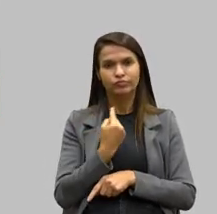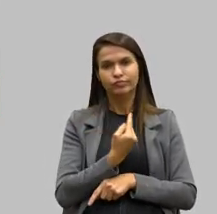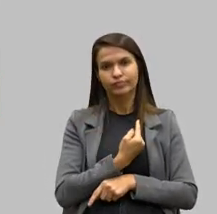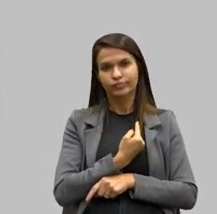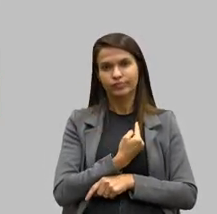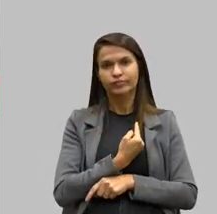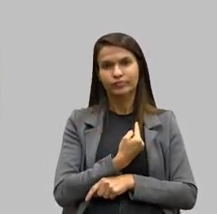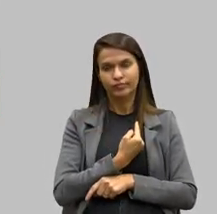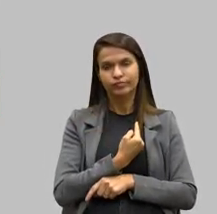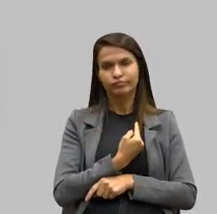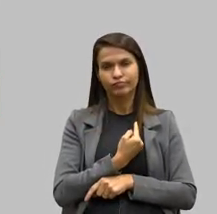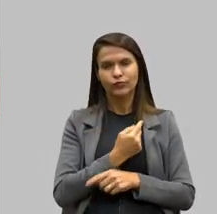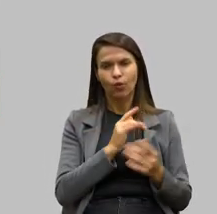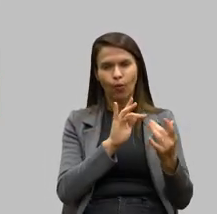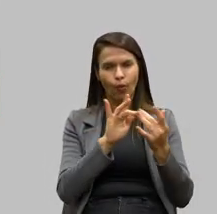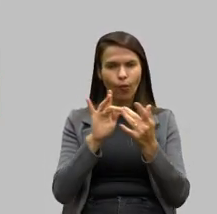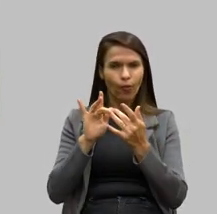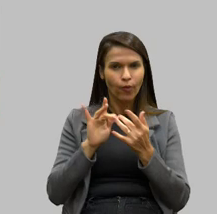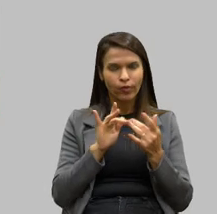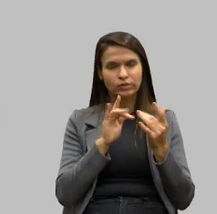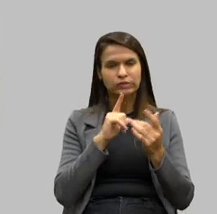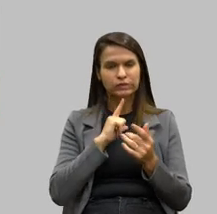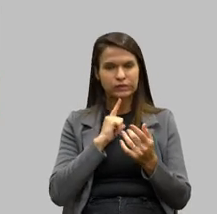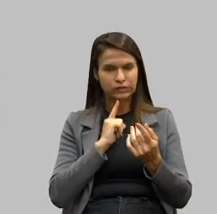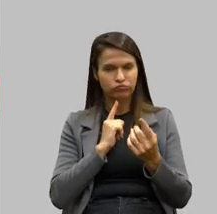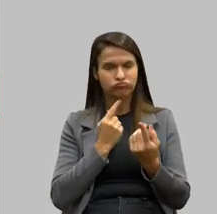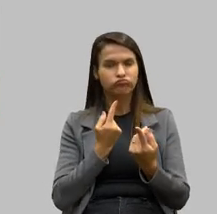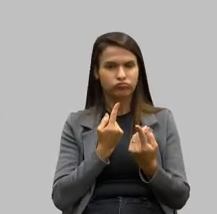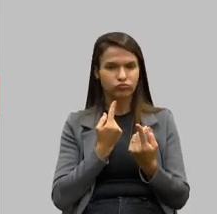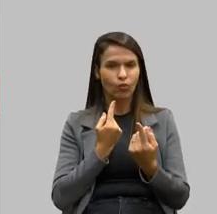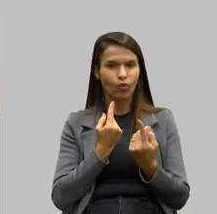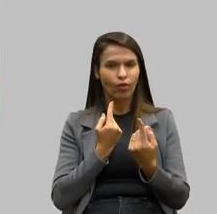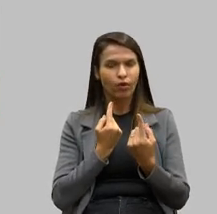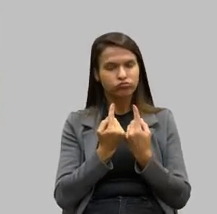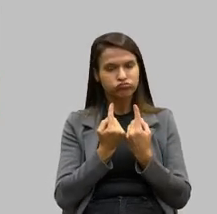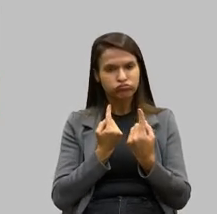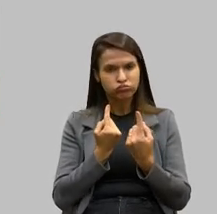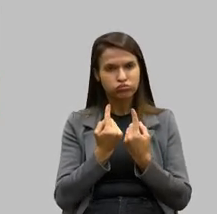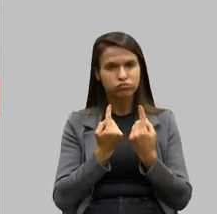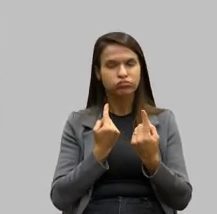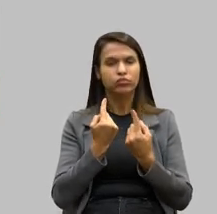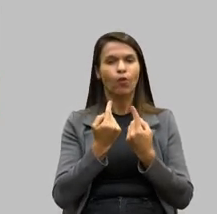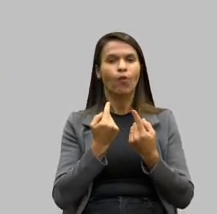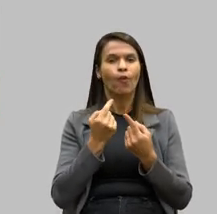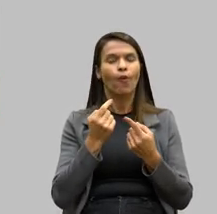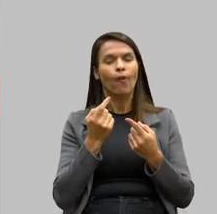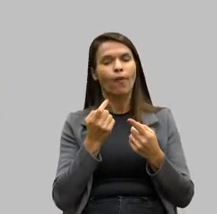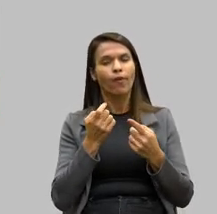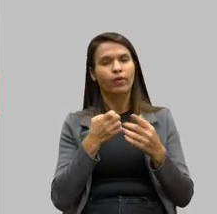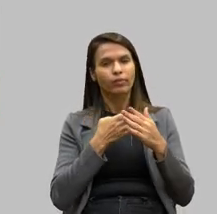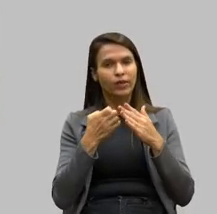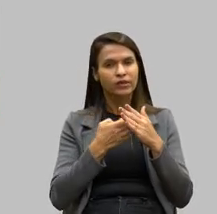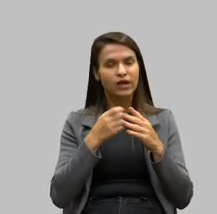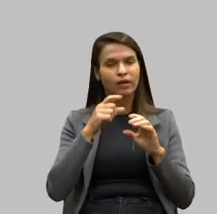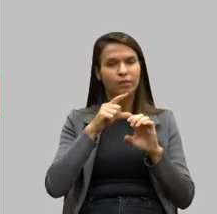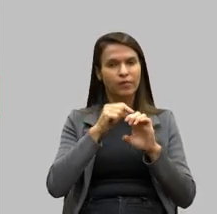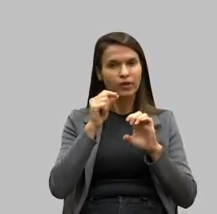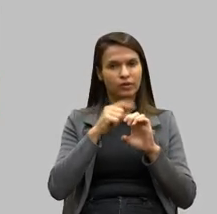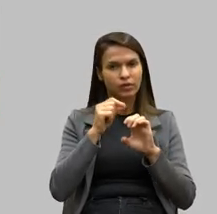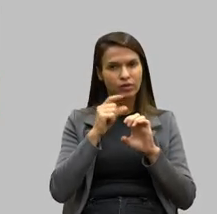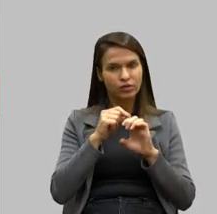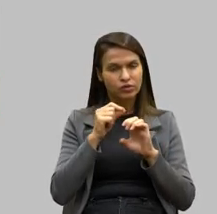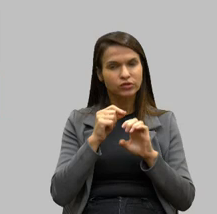nos contatos permanentes que nós temos com empresários, com empreendedores, que estão em